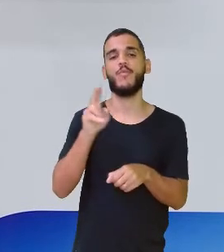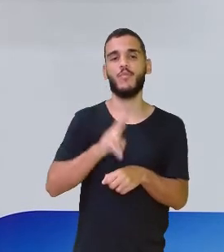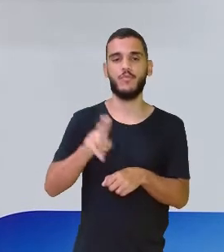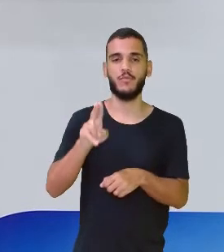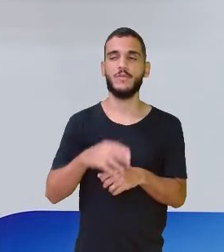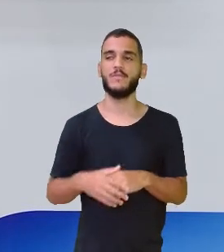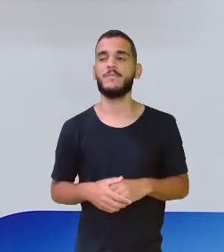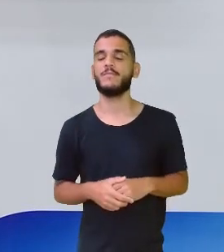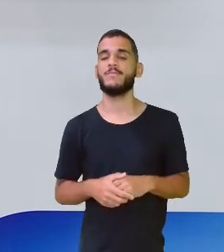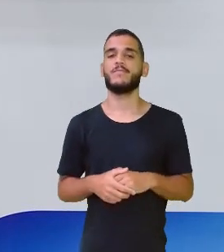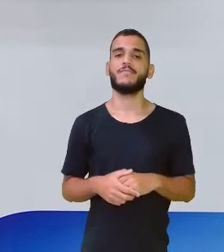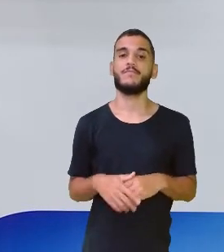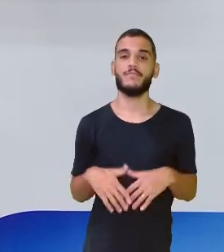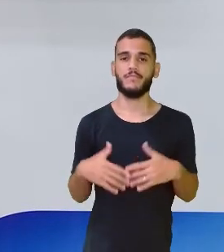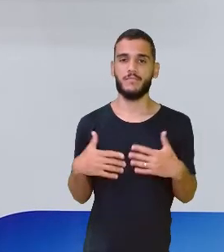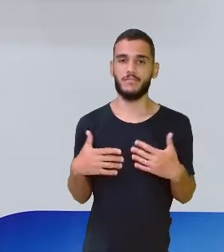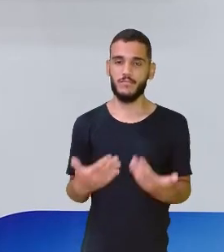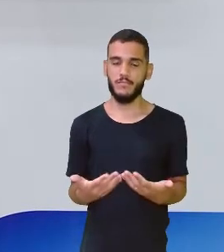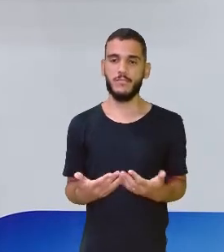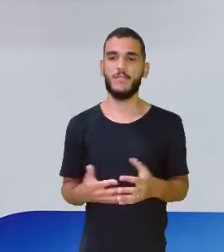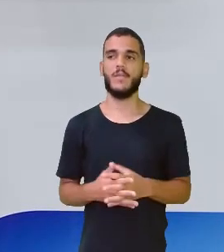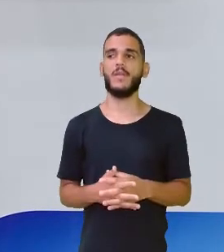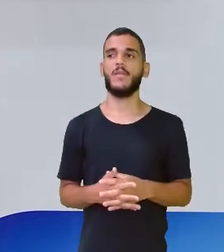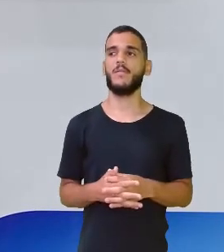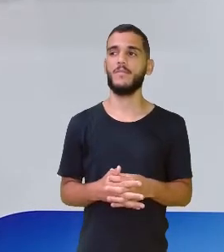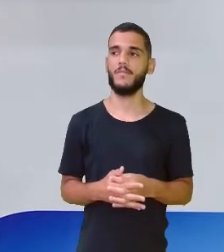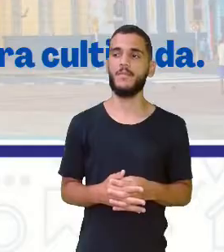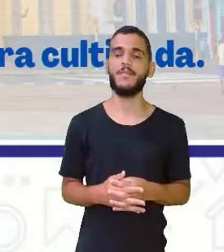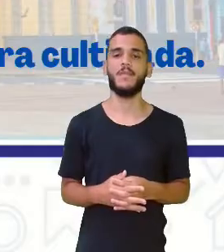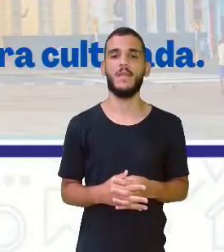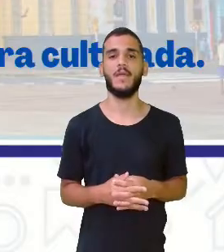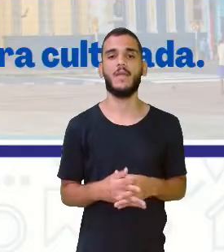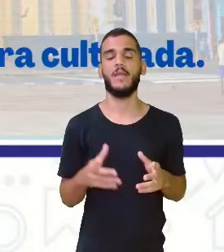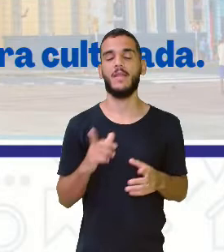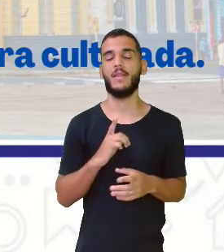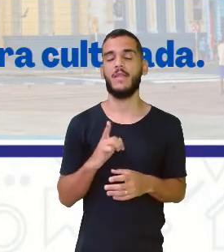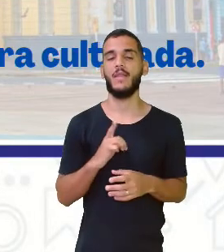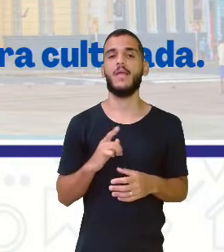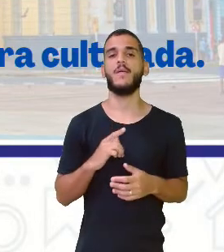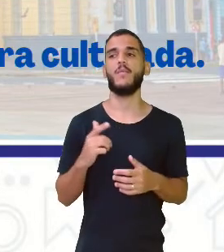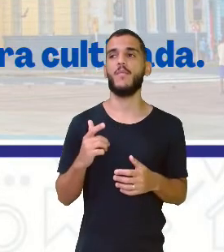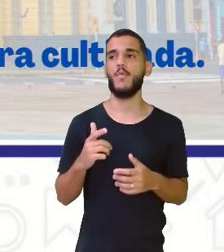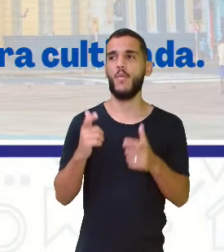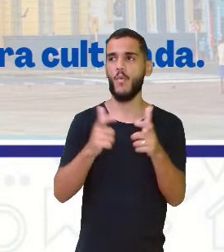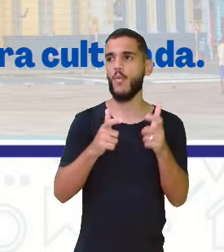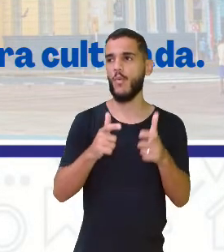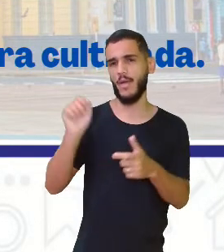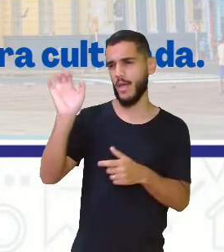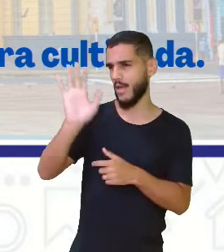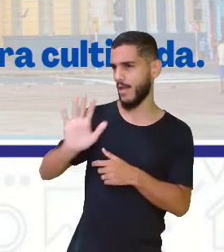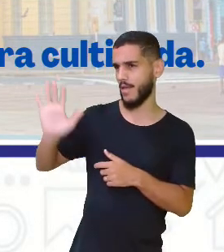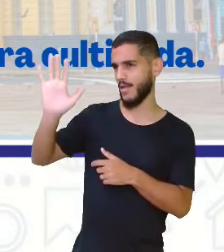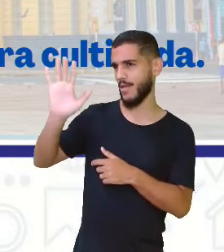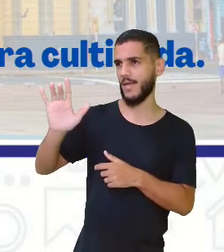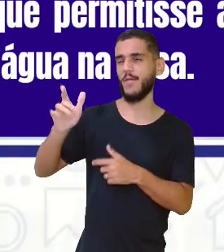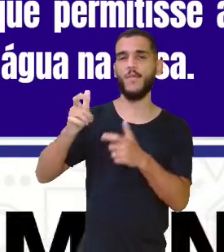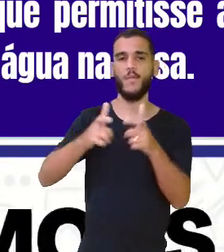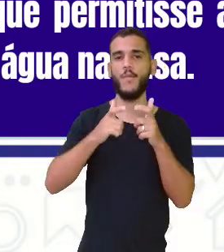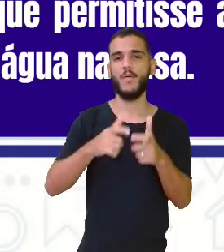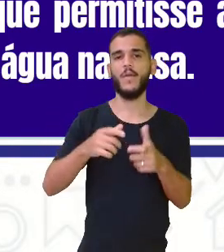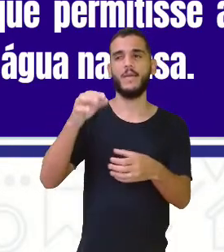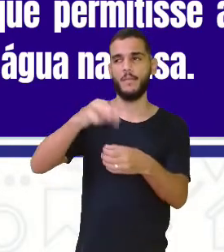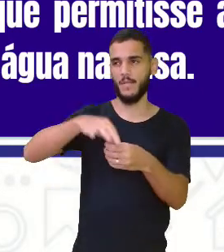automóveis, por exemplo. Aqui, ó, o canavial, que era o local onde a cana-de-açúcar, né, ela era cultivada,